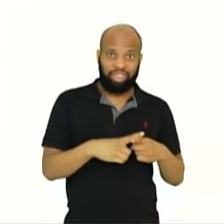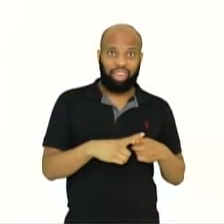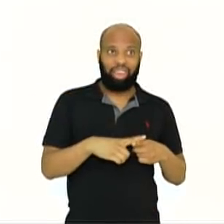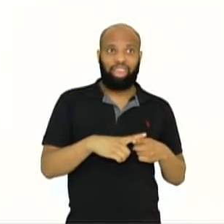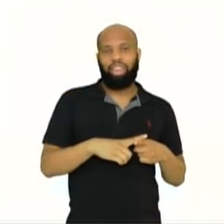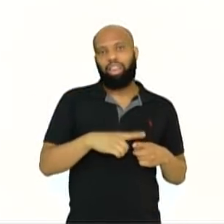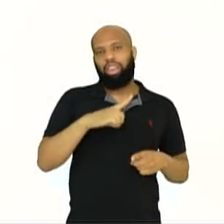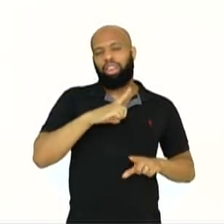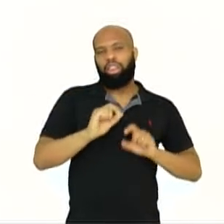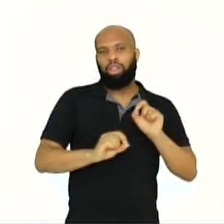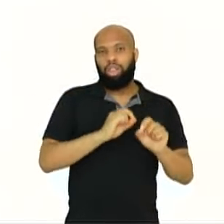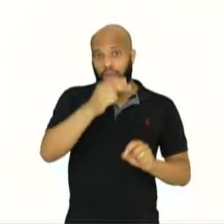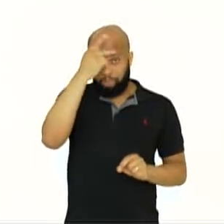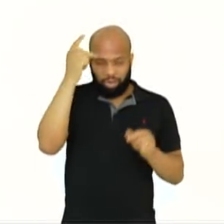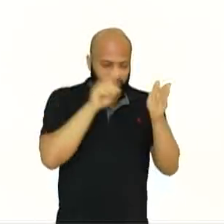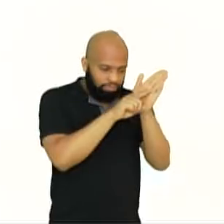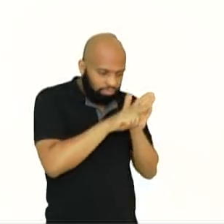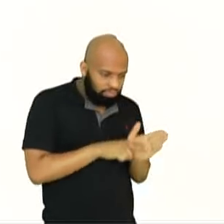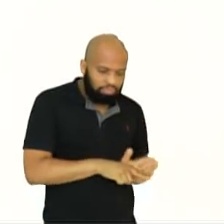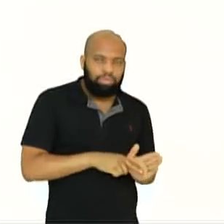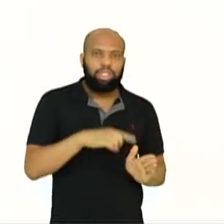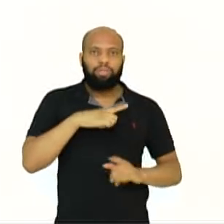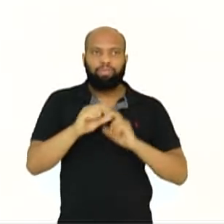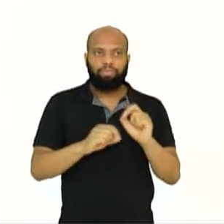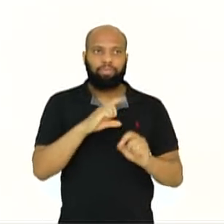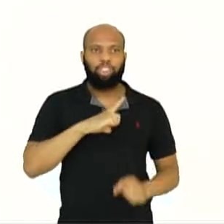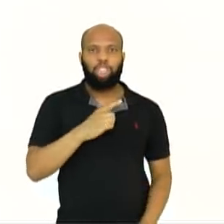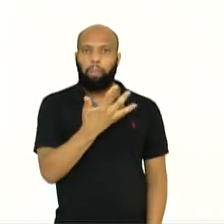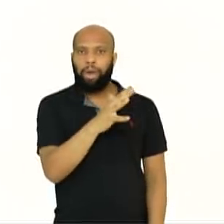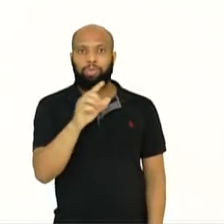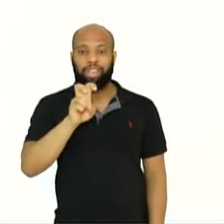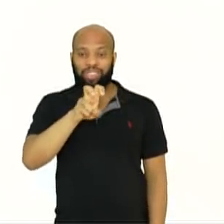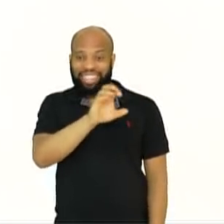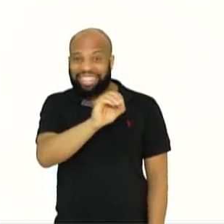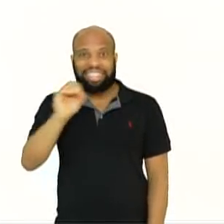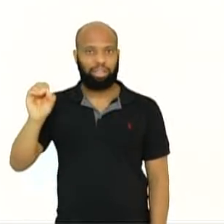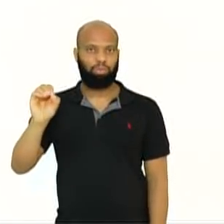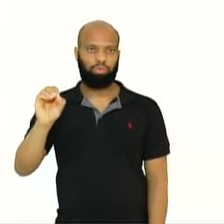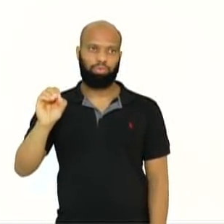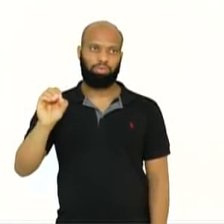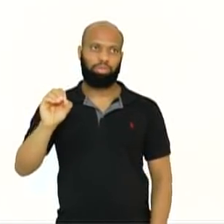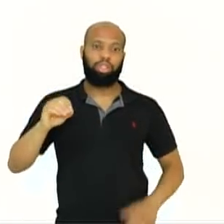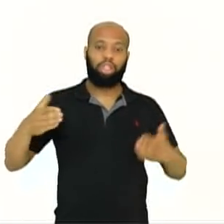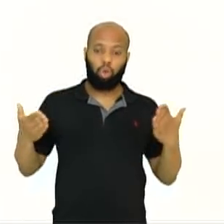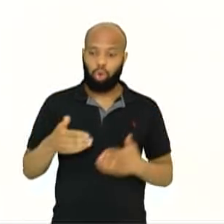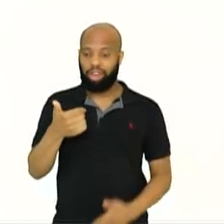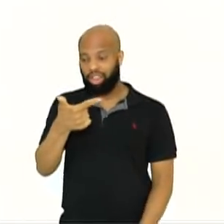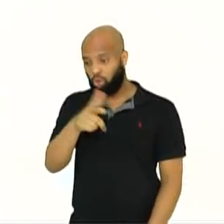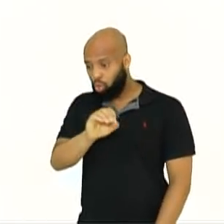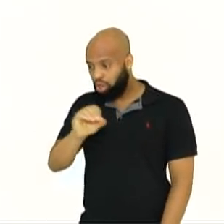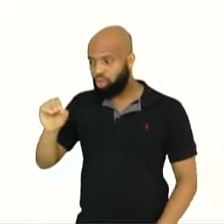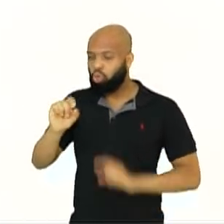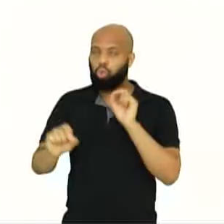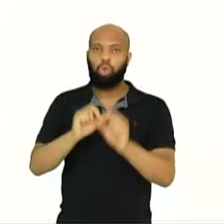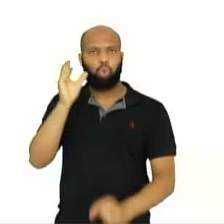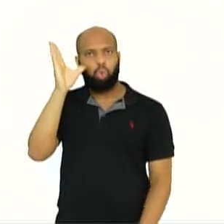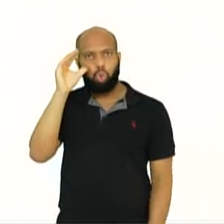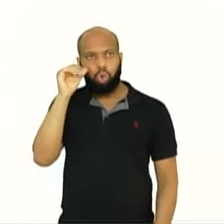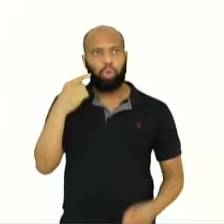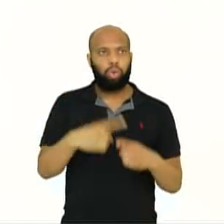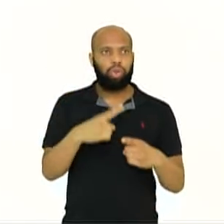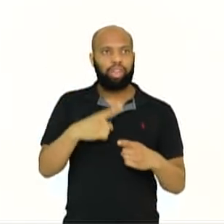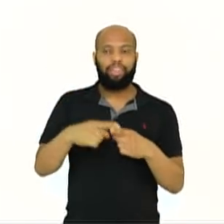os historiadores passam que naquela originalidade tinha ali próximo dos 500 e pouco. Esses 200 Chetás é uma curiosidade que eles